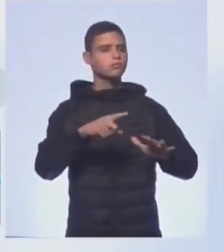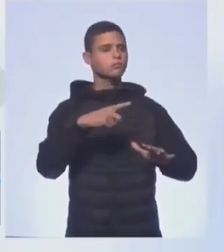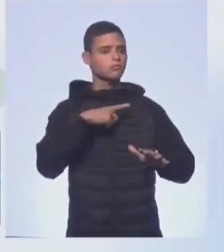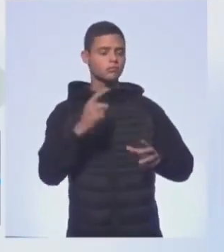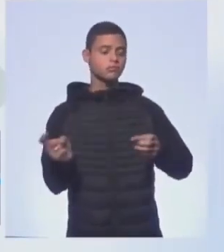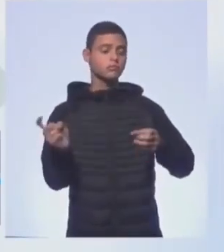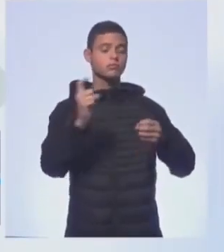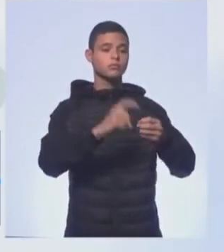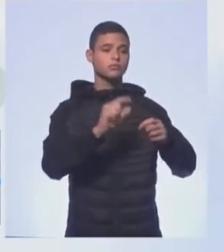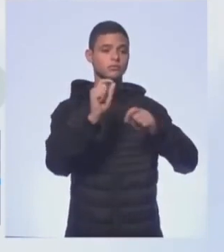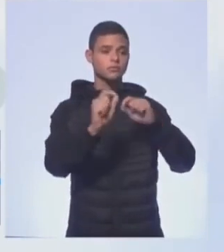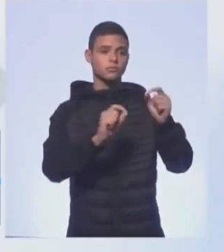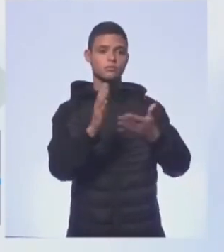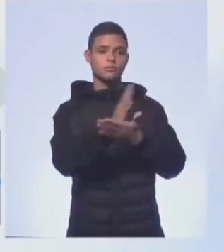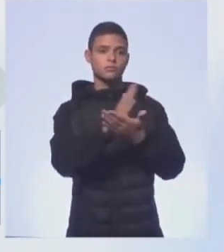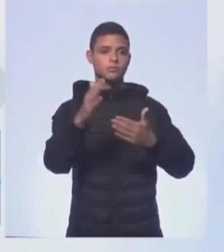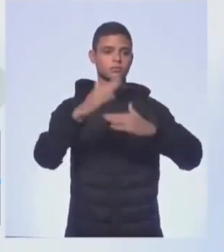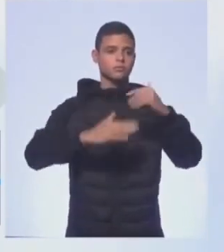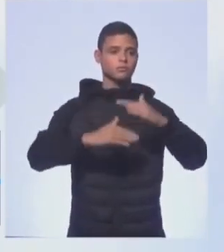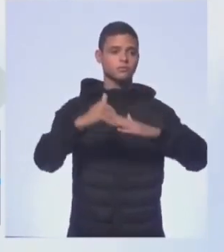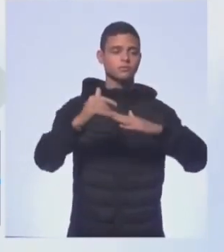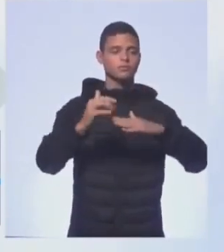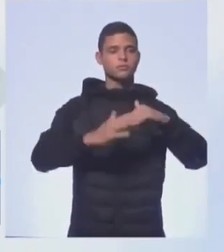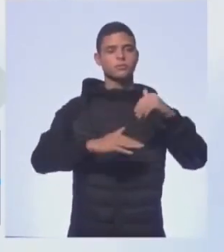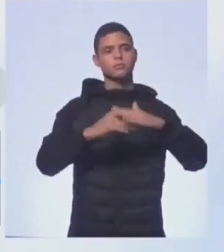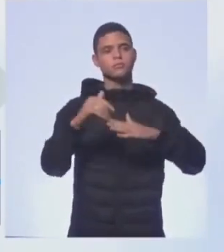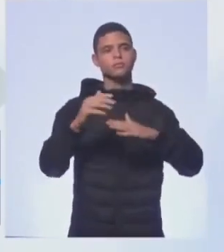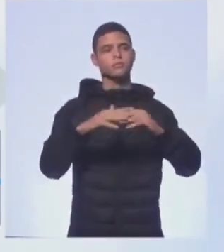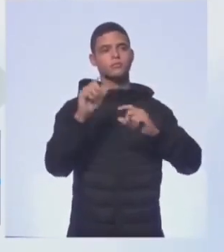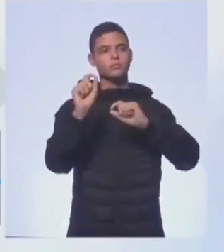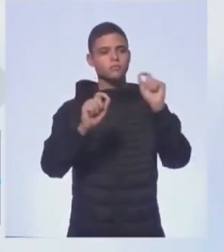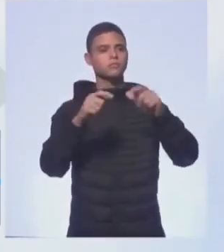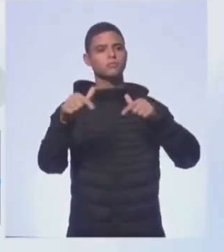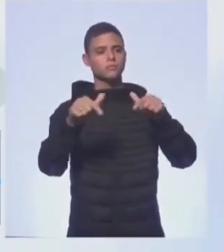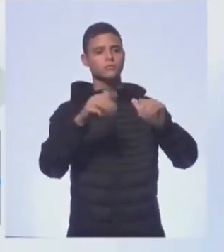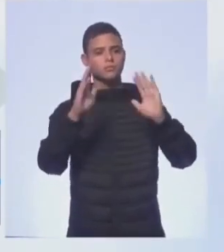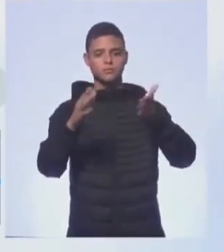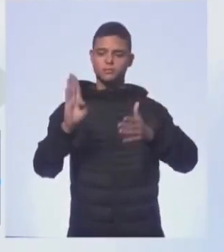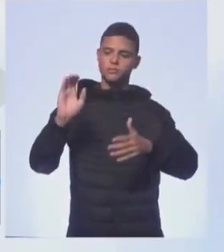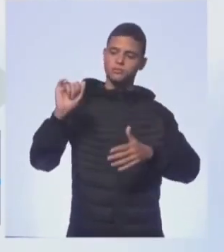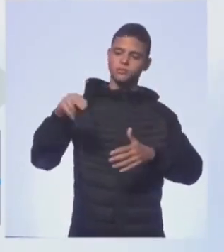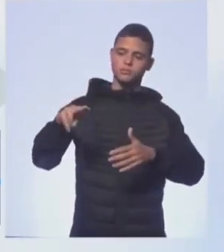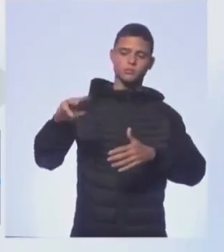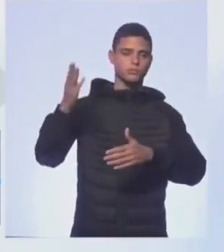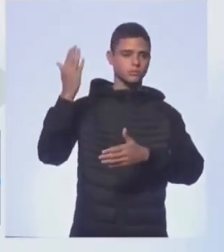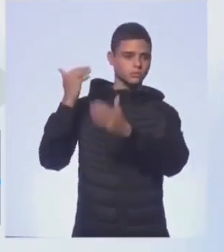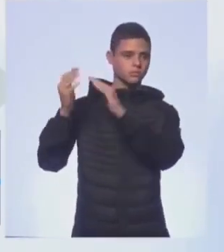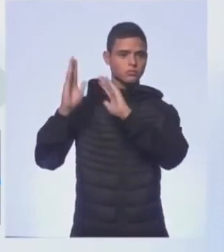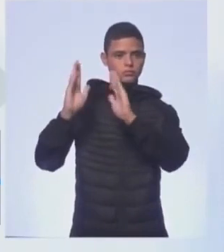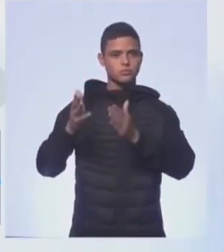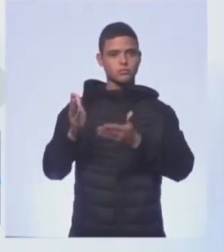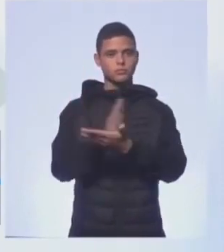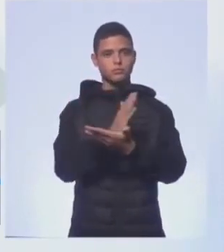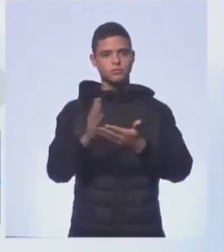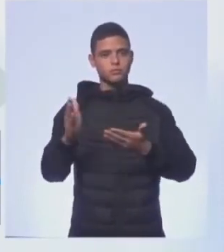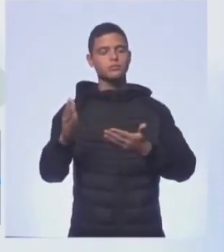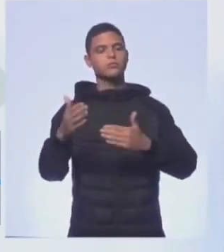uma retomada de algumas habilidades que a gente trabalhou nos bimestres anteriores, né? Então, algumas habilidades que precisavam